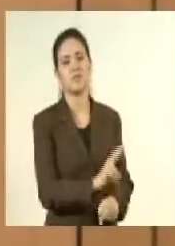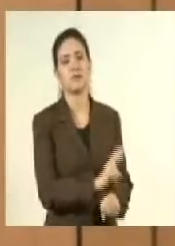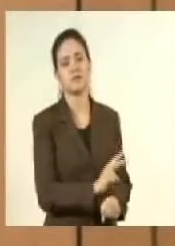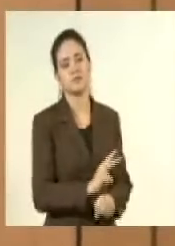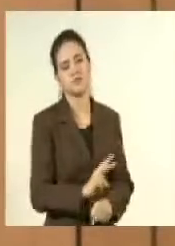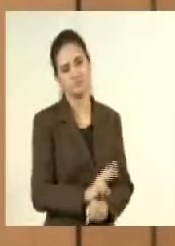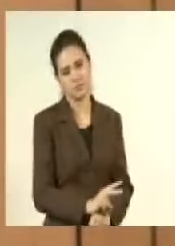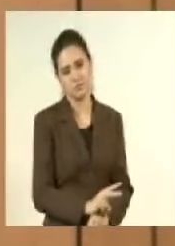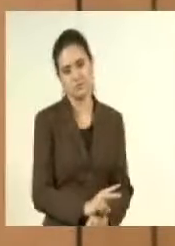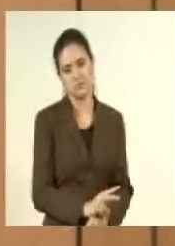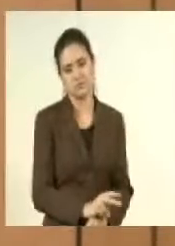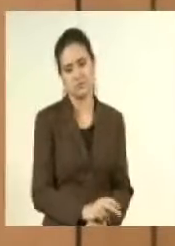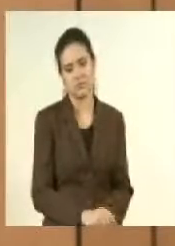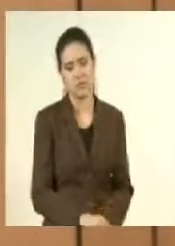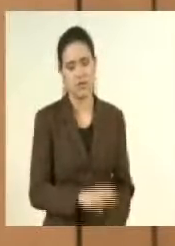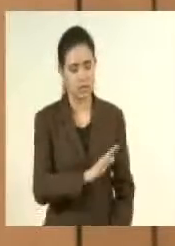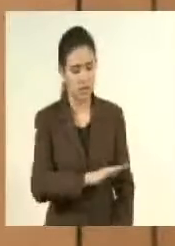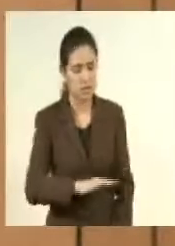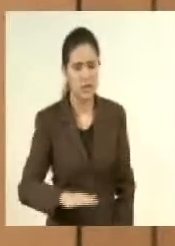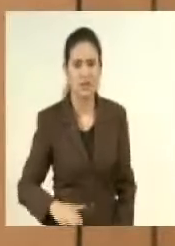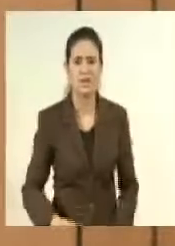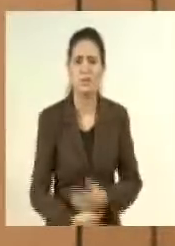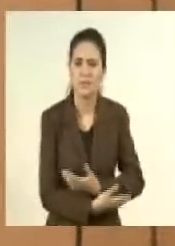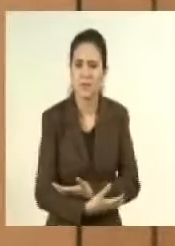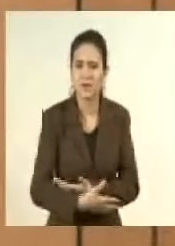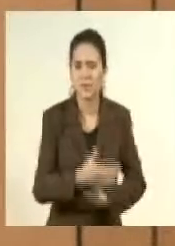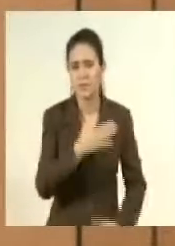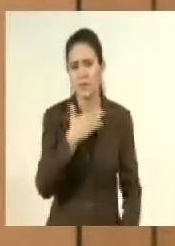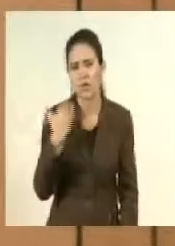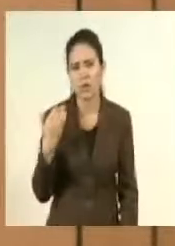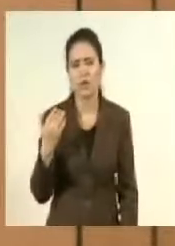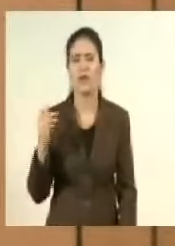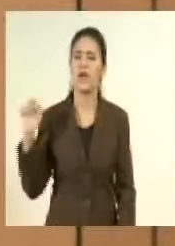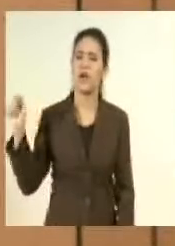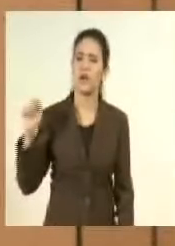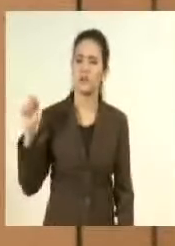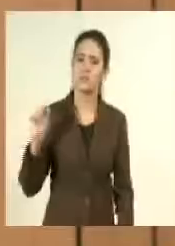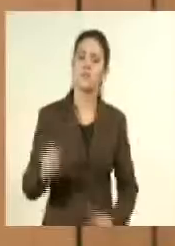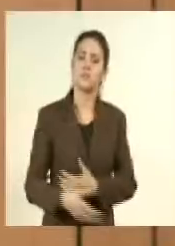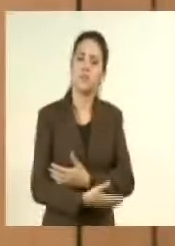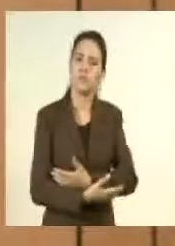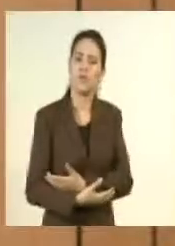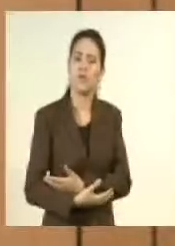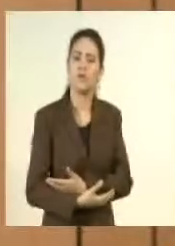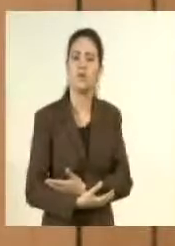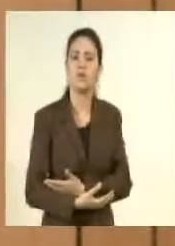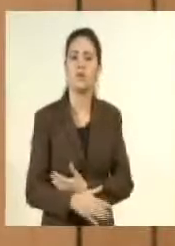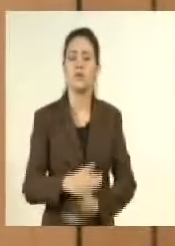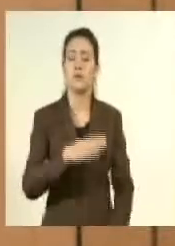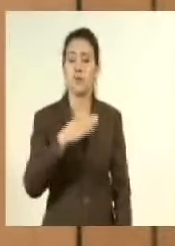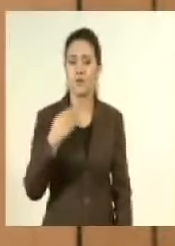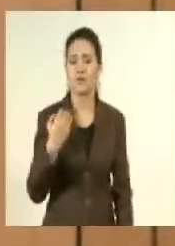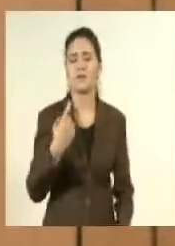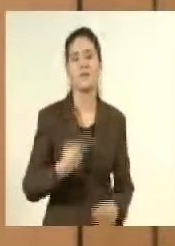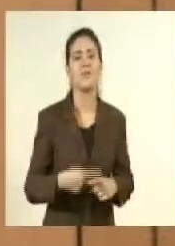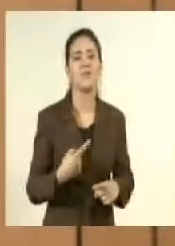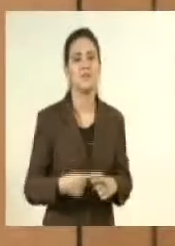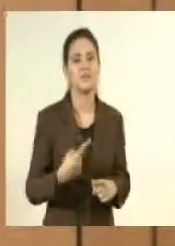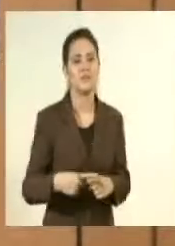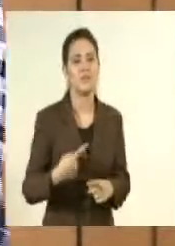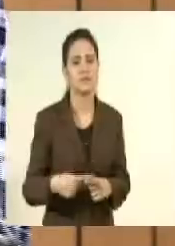Ou seja, a morte de crianças e de adultos devido a uma queda de oxigênio, ela está